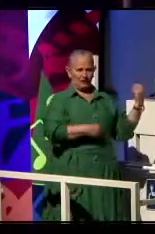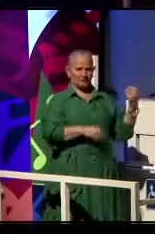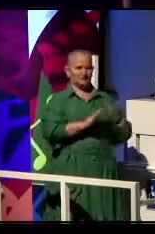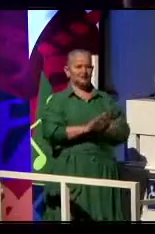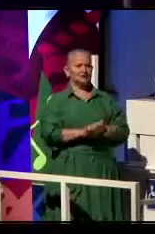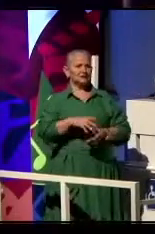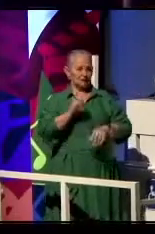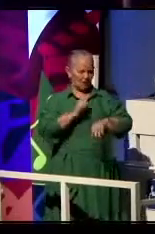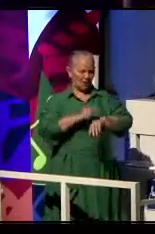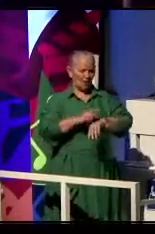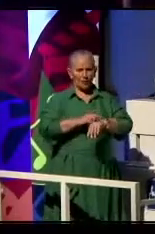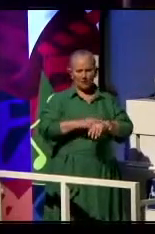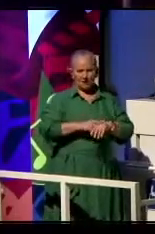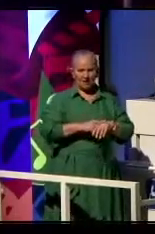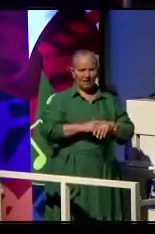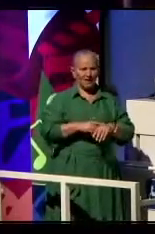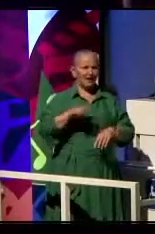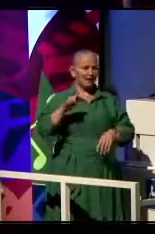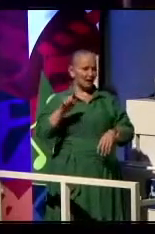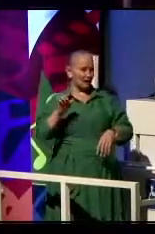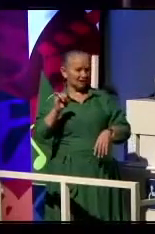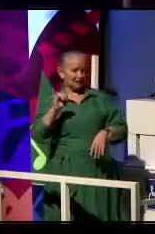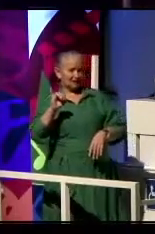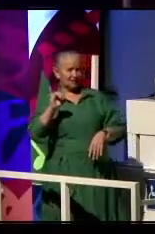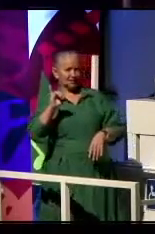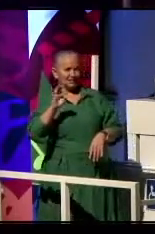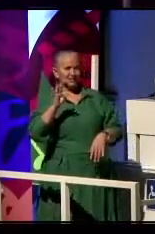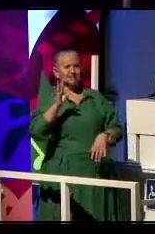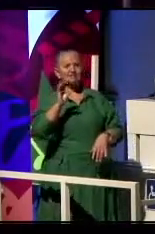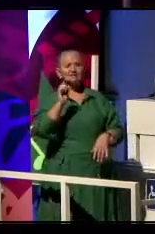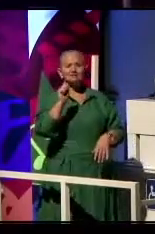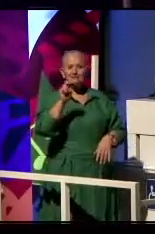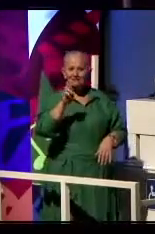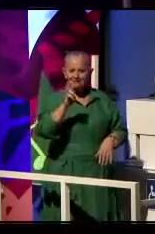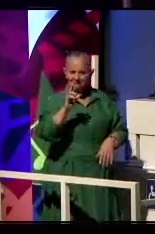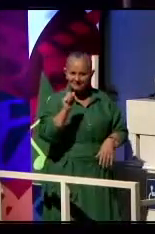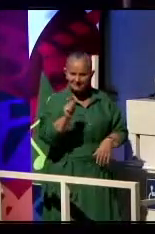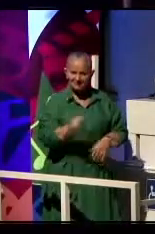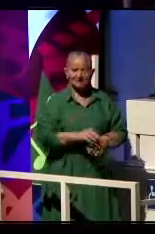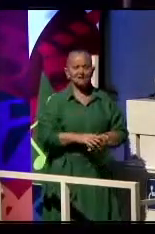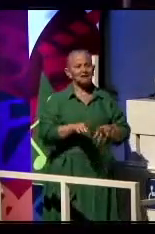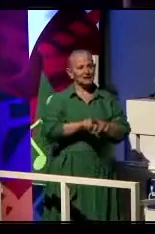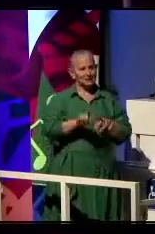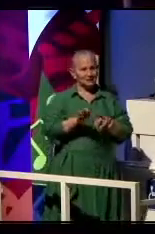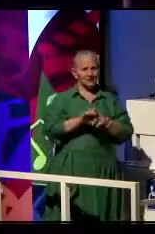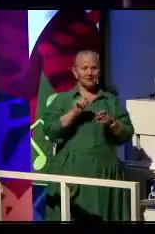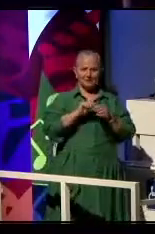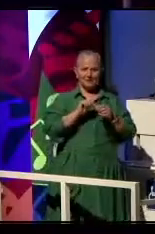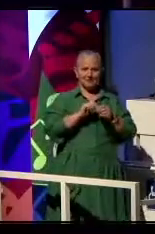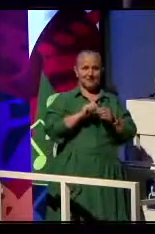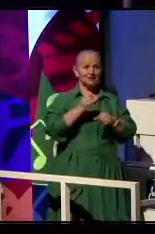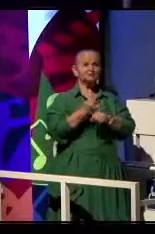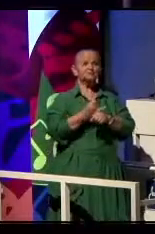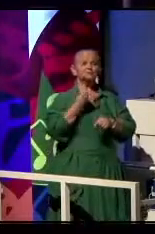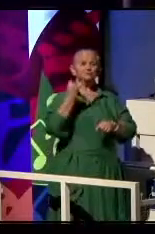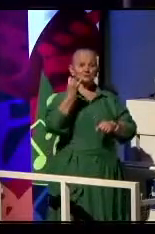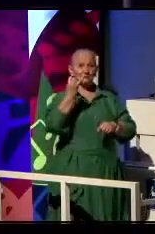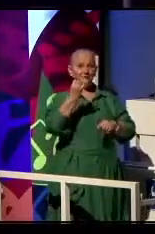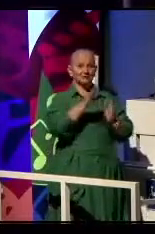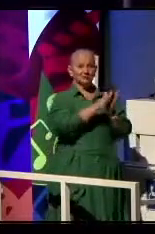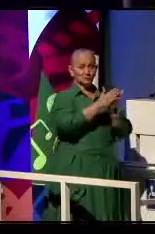eles faziam esse revezamento. Então, daí também vem a riqueza desse álbum Clube da Esquina. O violão, naquele caso, o Tavito está com a